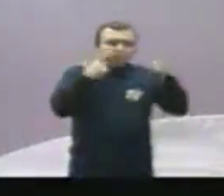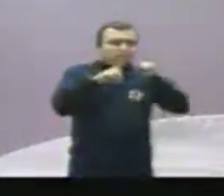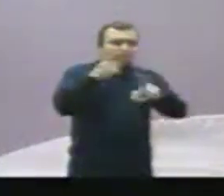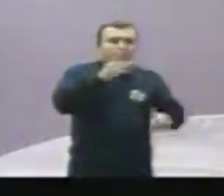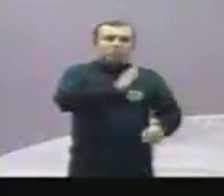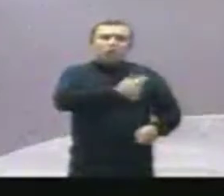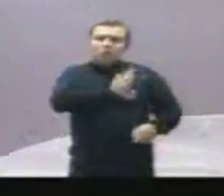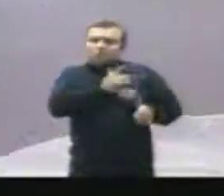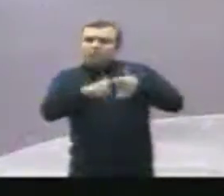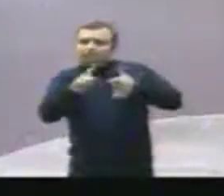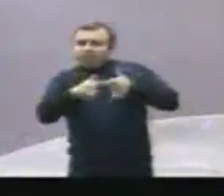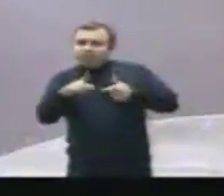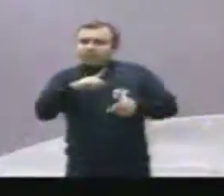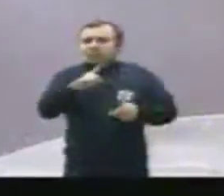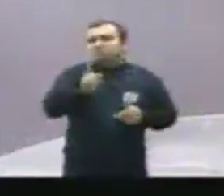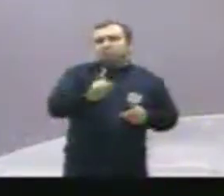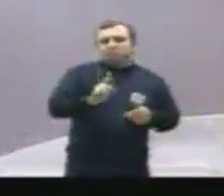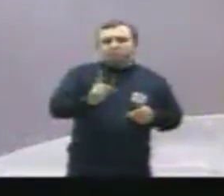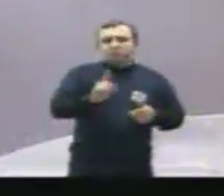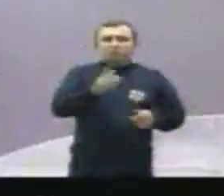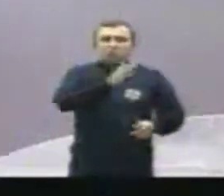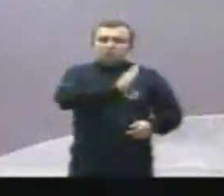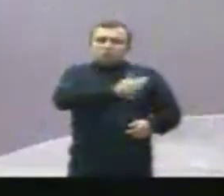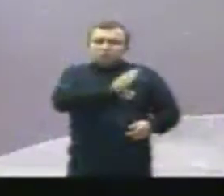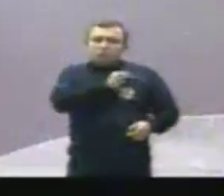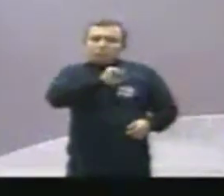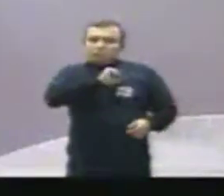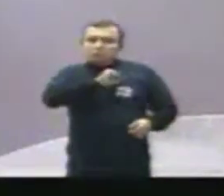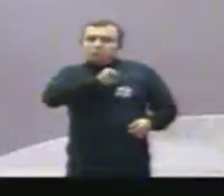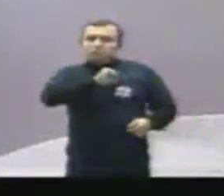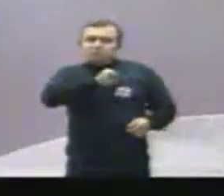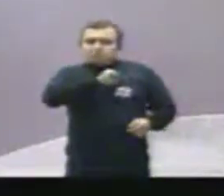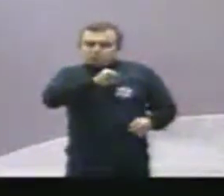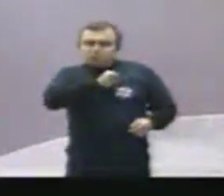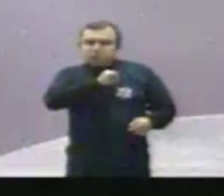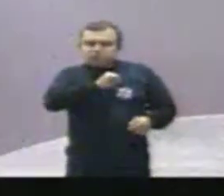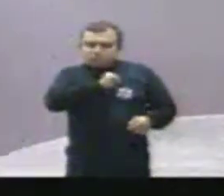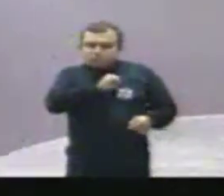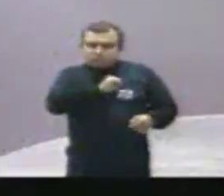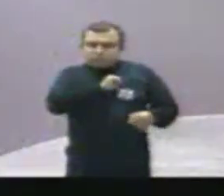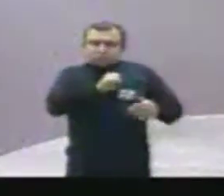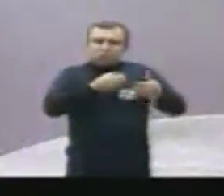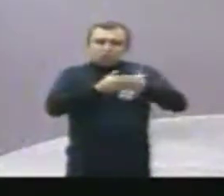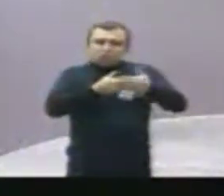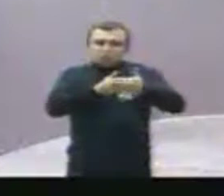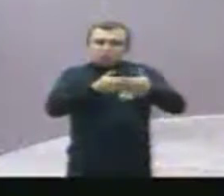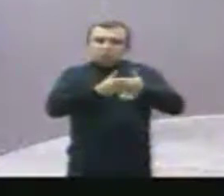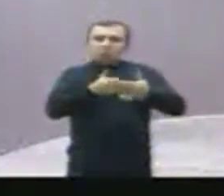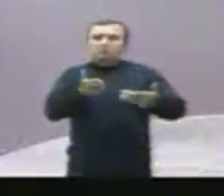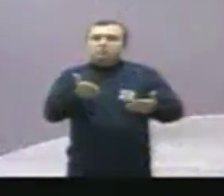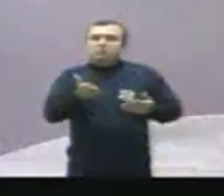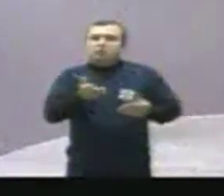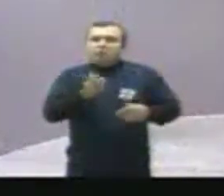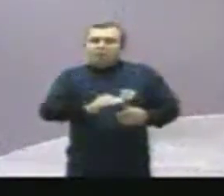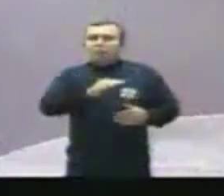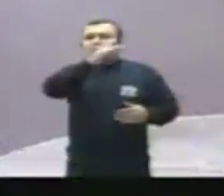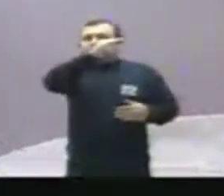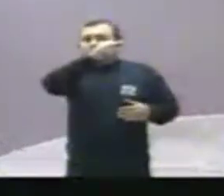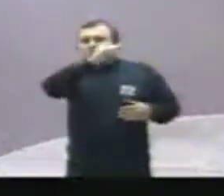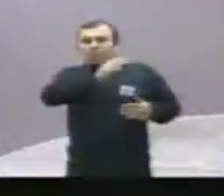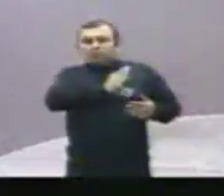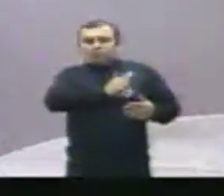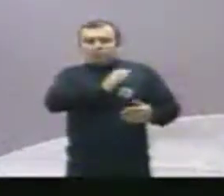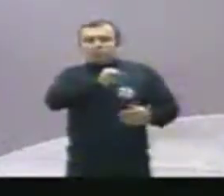cardíacas. Se você tiver uma frequência cardíaca muito além dos limites estabelecidos, muito para cima, né, ou